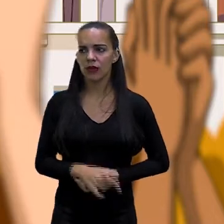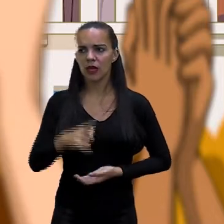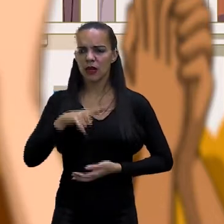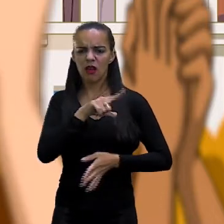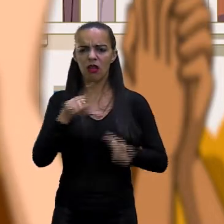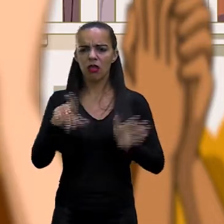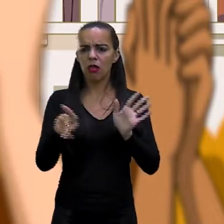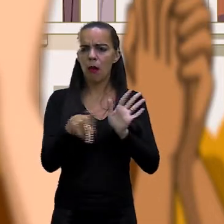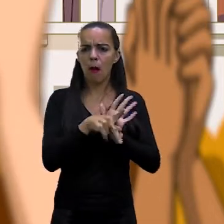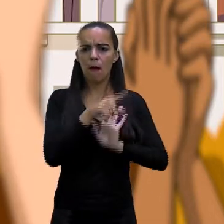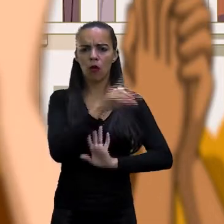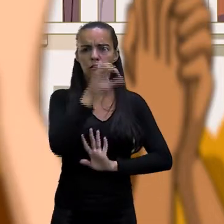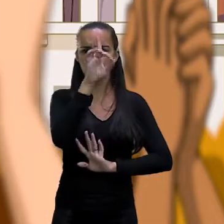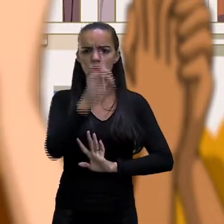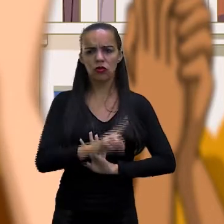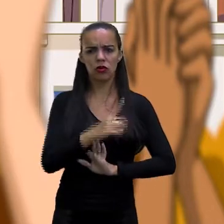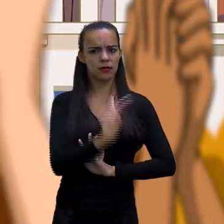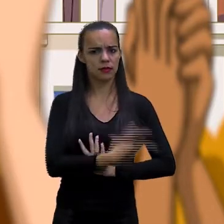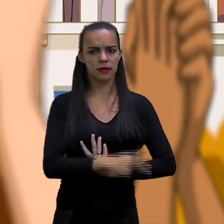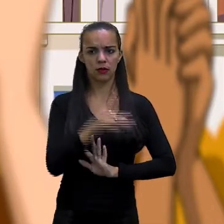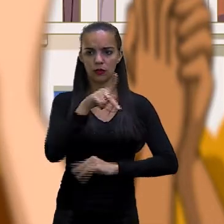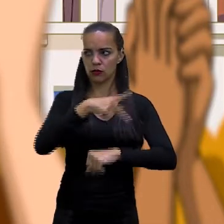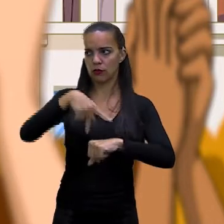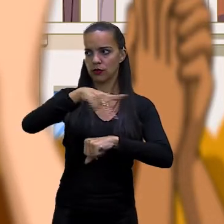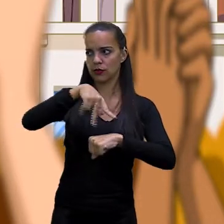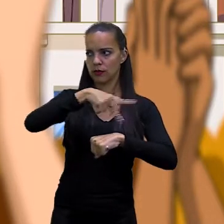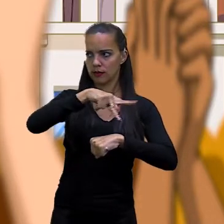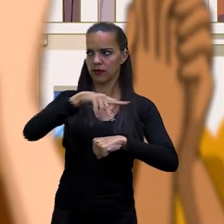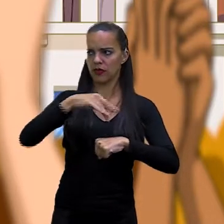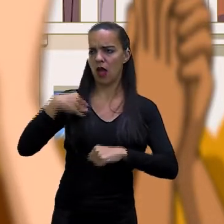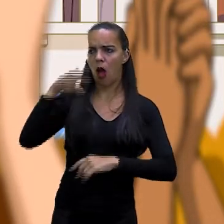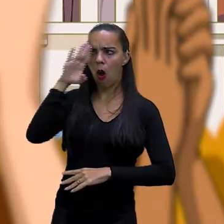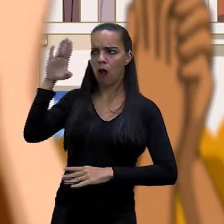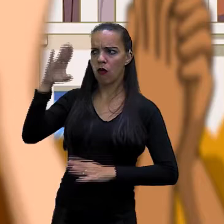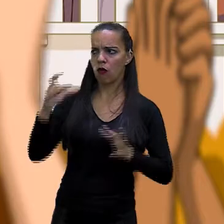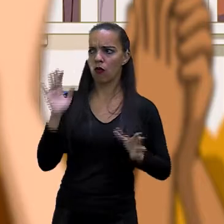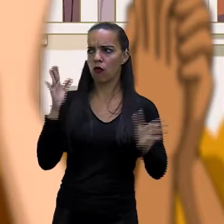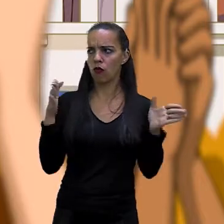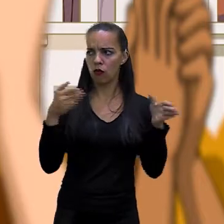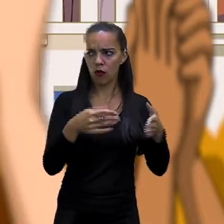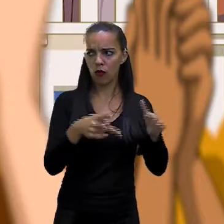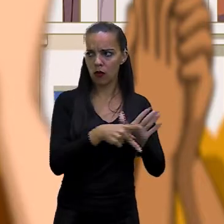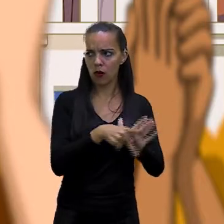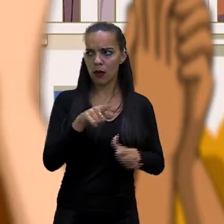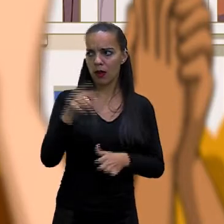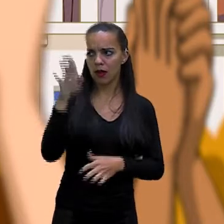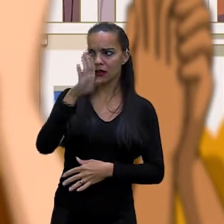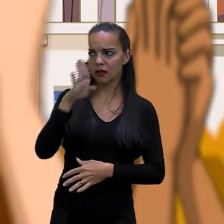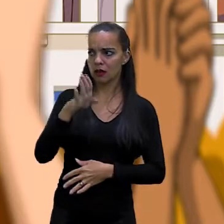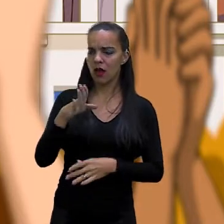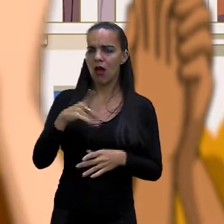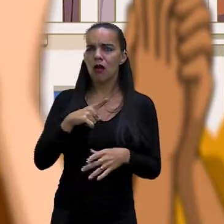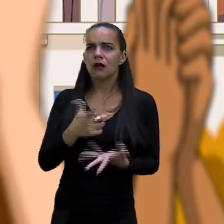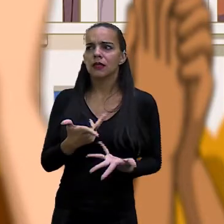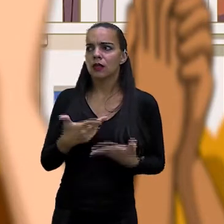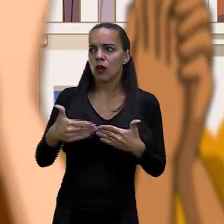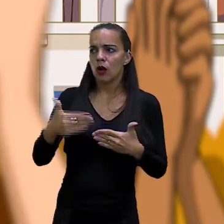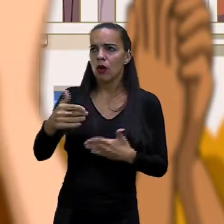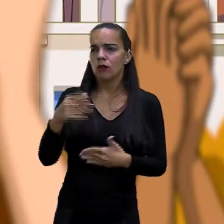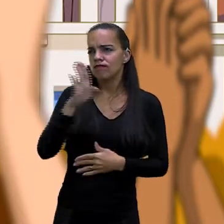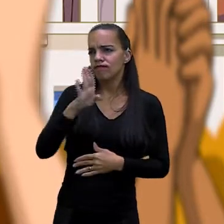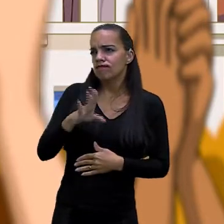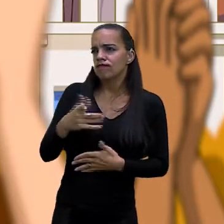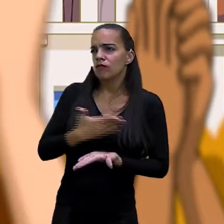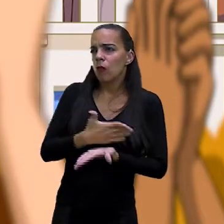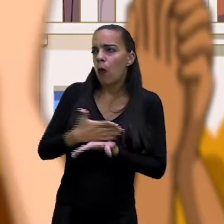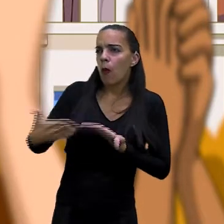principal, né? Ele deixa de ser coadjuvante para ser um ator principal no mundo. Então, o Brasil ele passa a